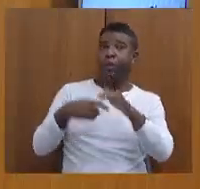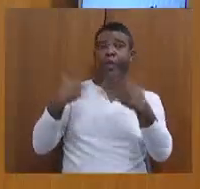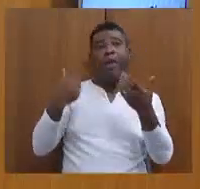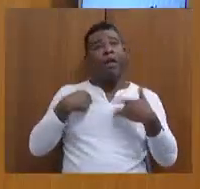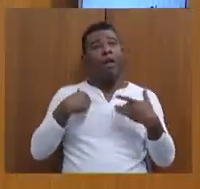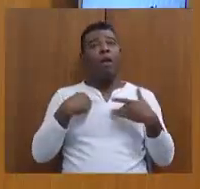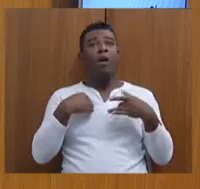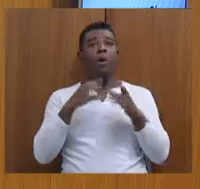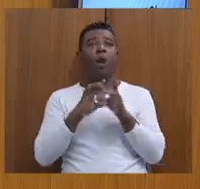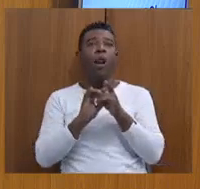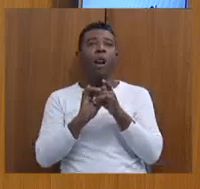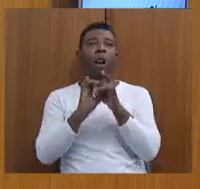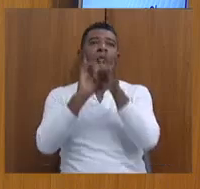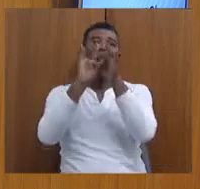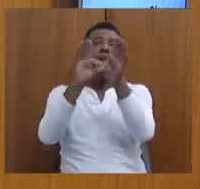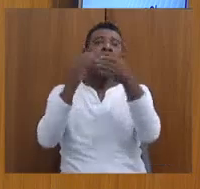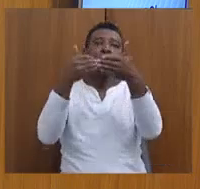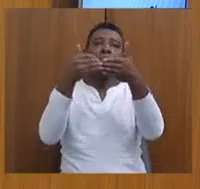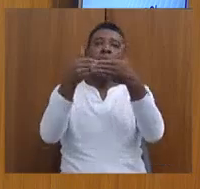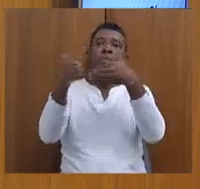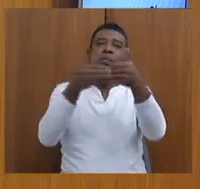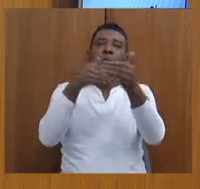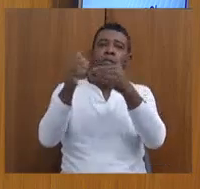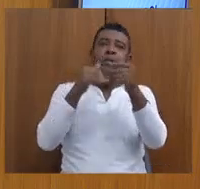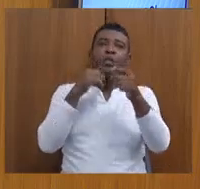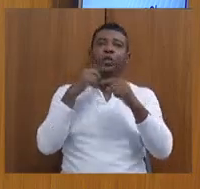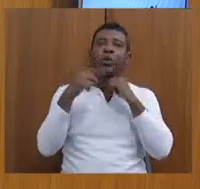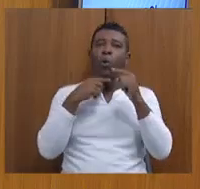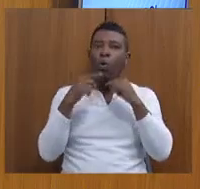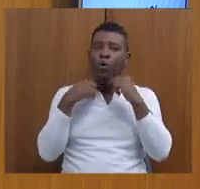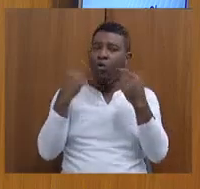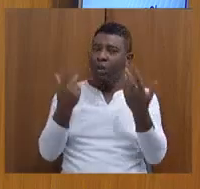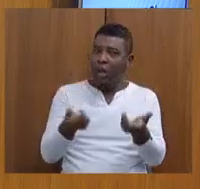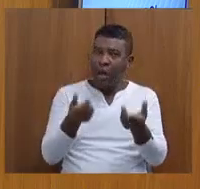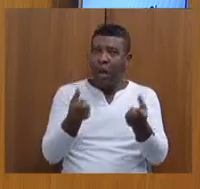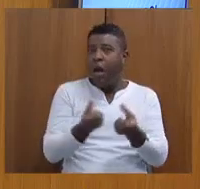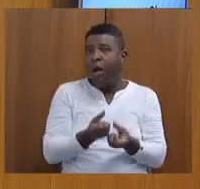aí à disposição para quaisquer dúvidas que possam estar